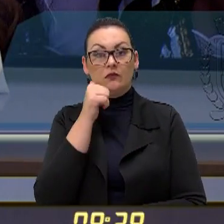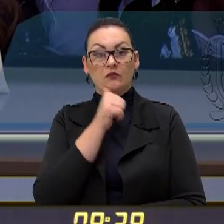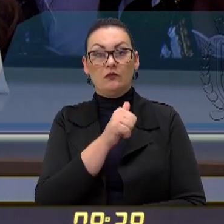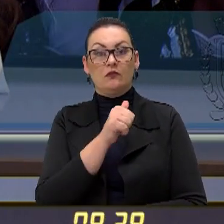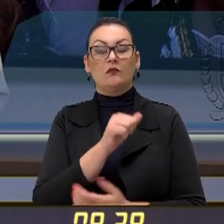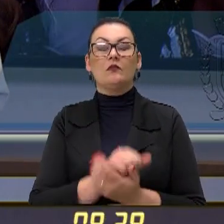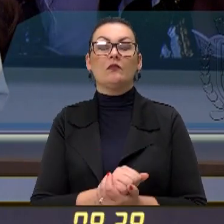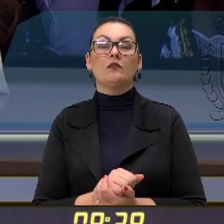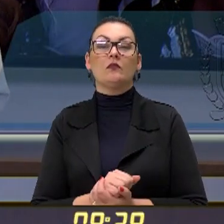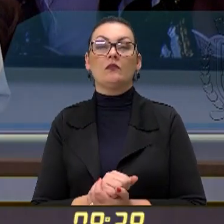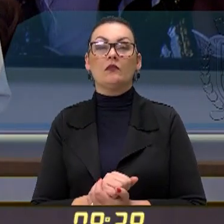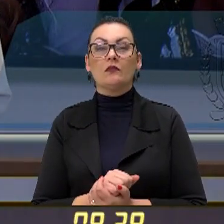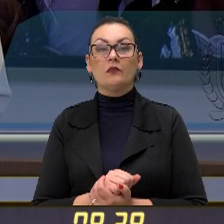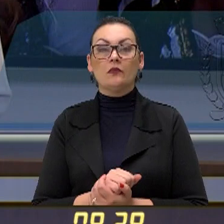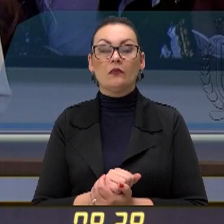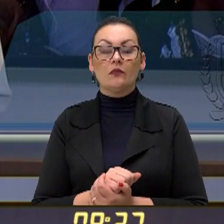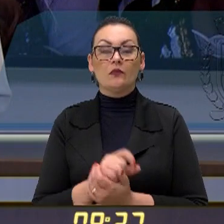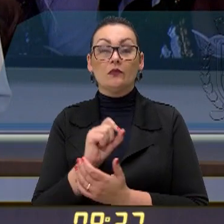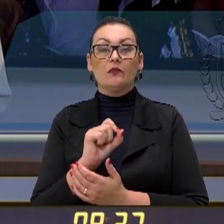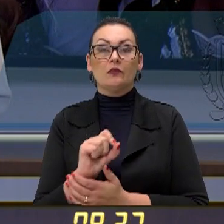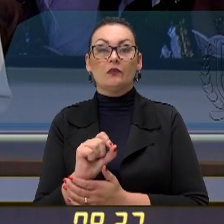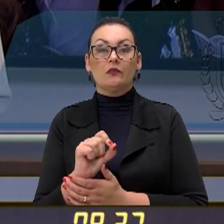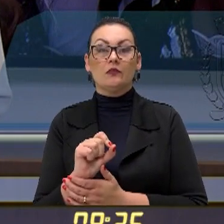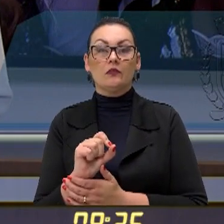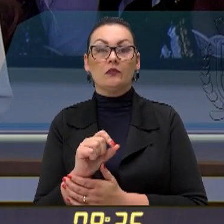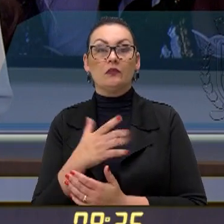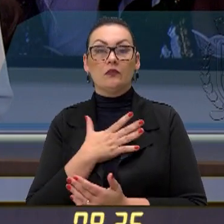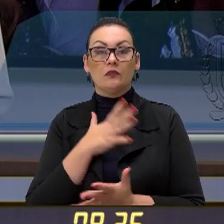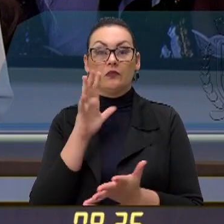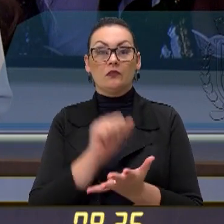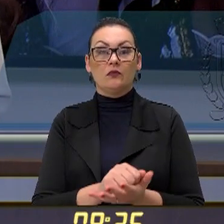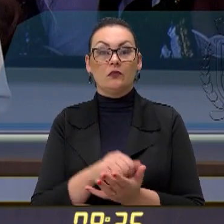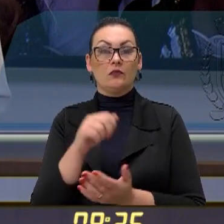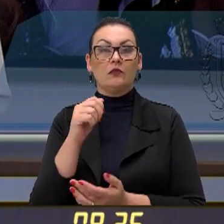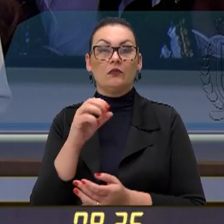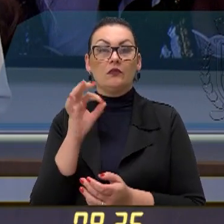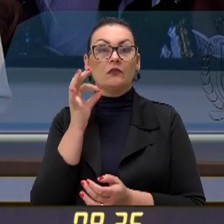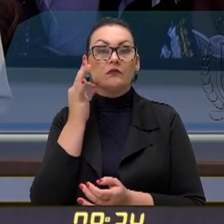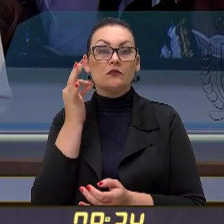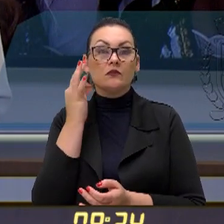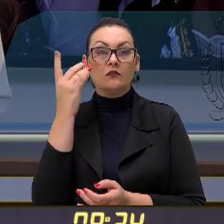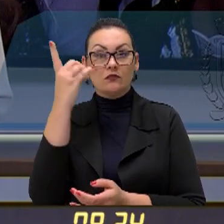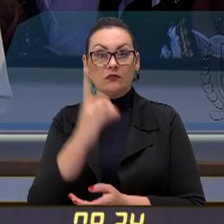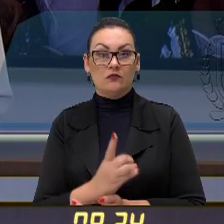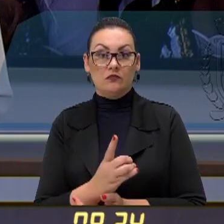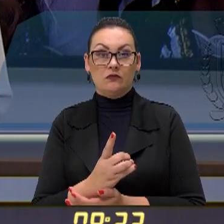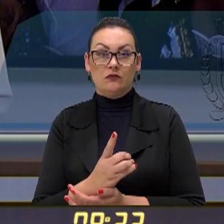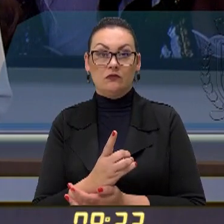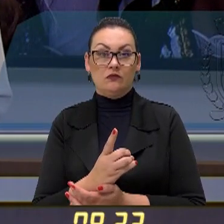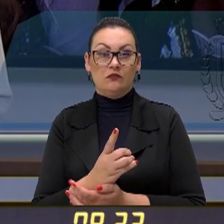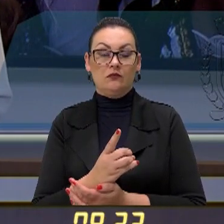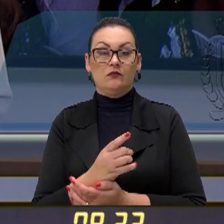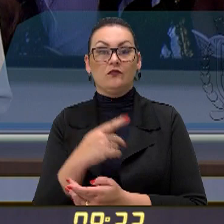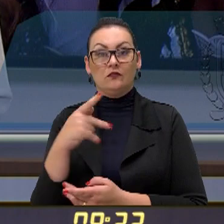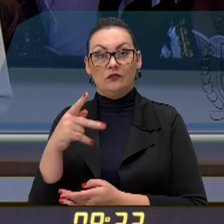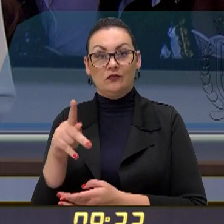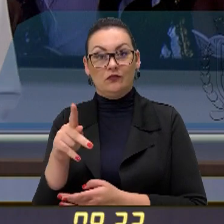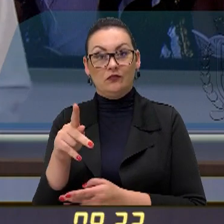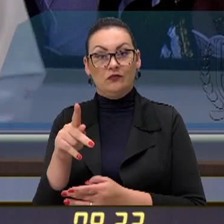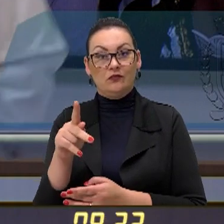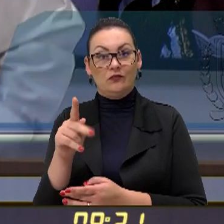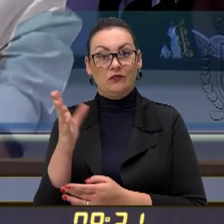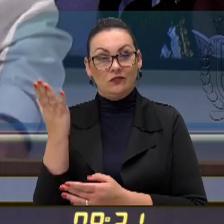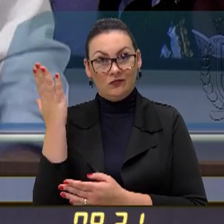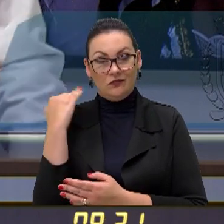Yara, que eu me inscrevi no vestibular para Direito quando tu eras a